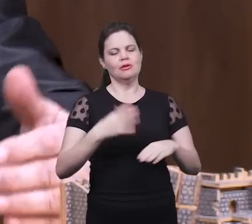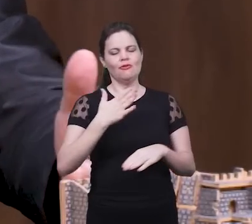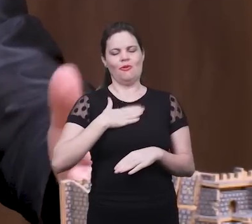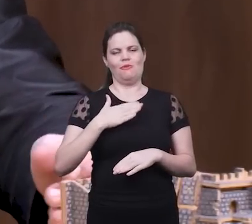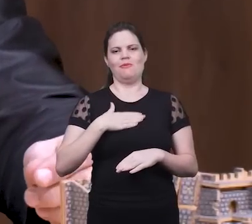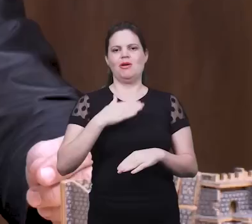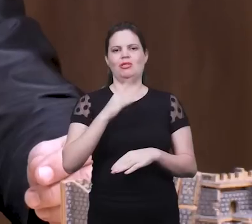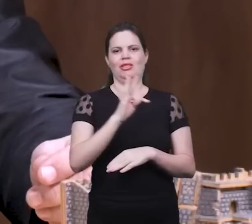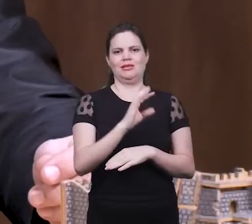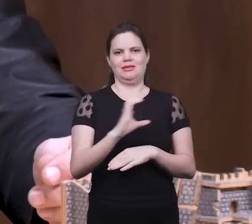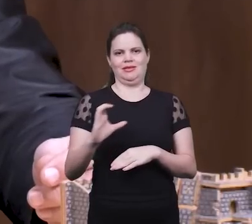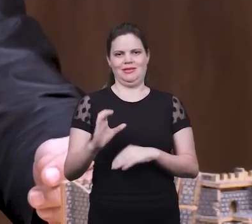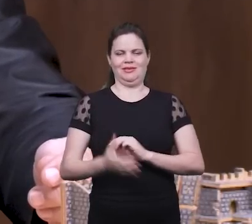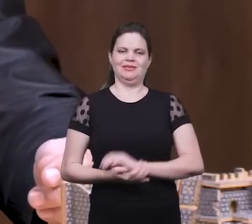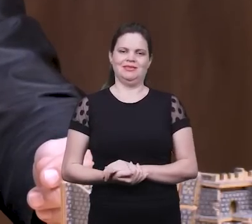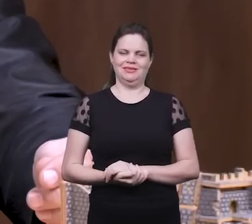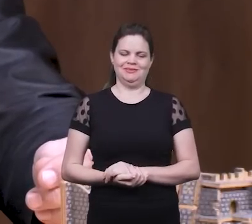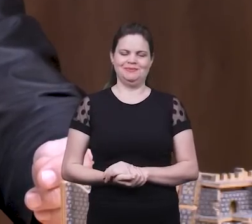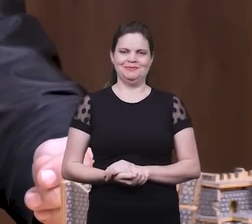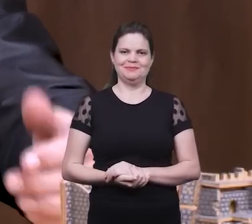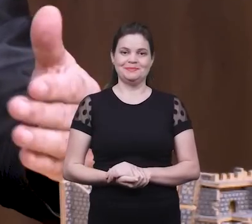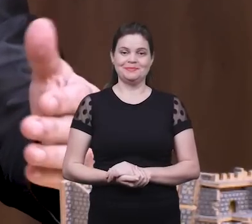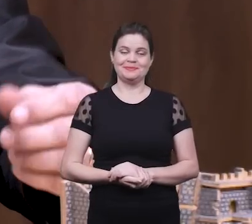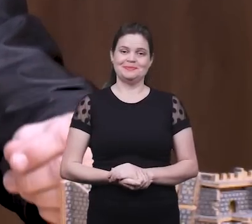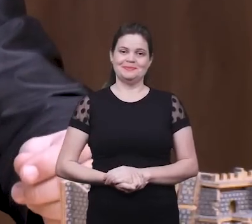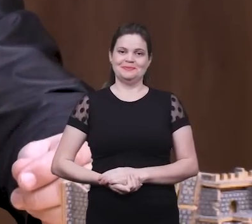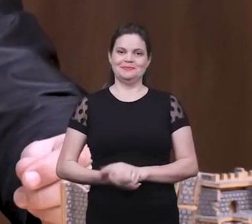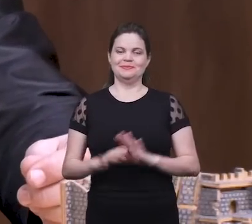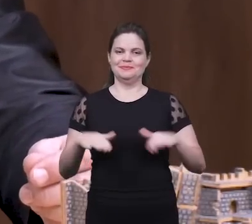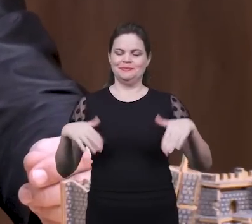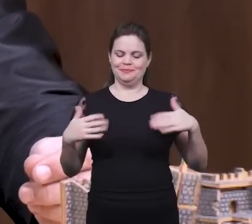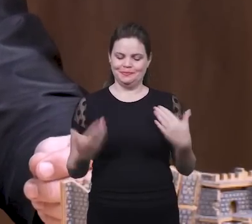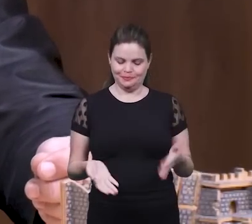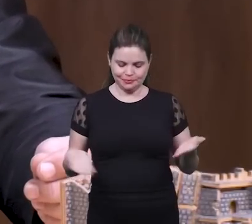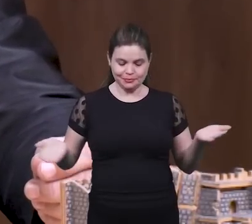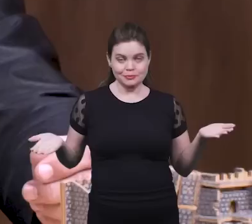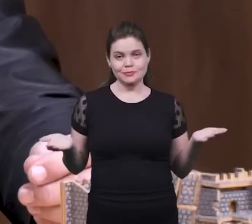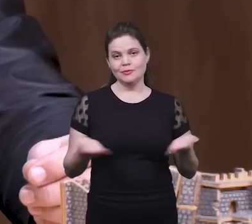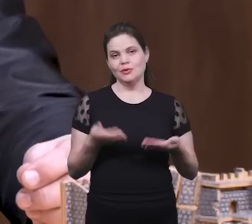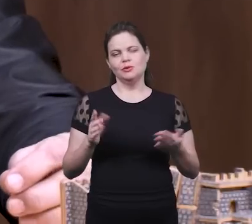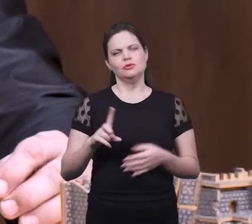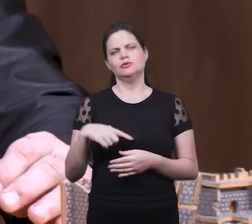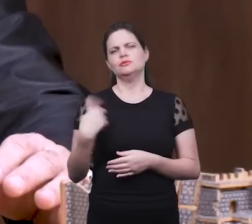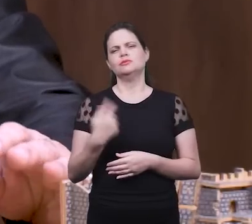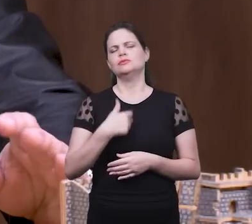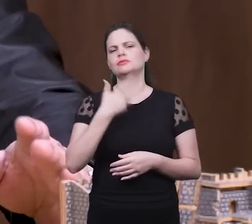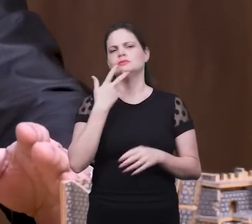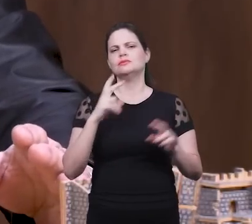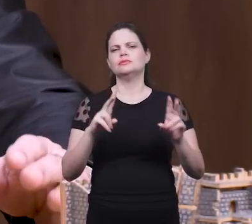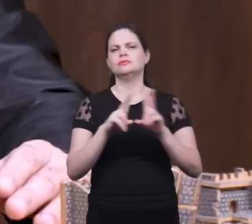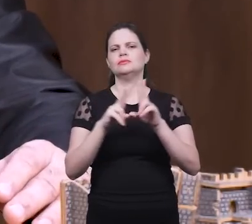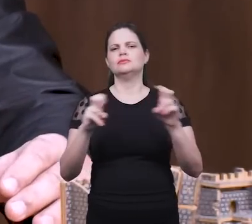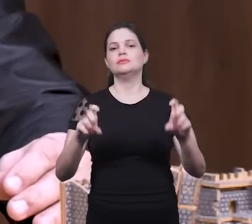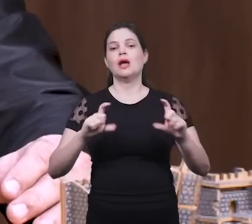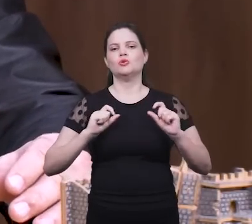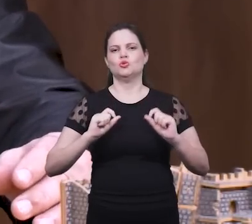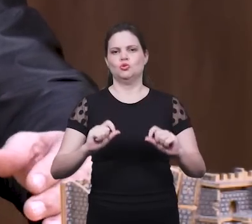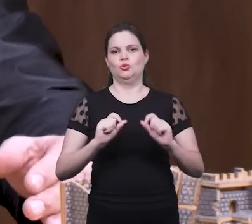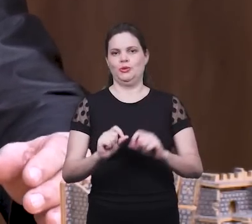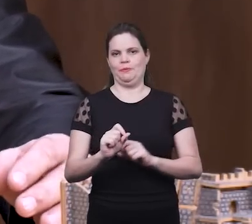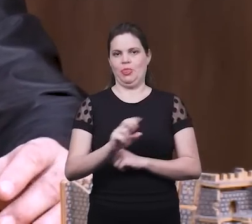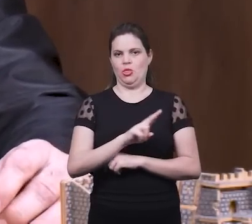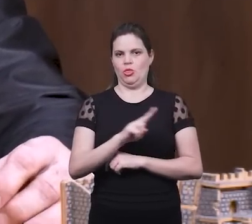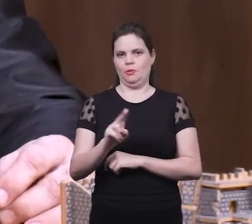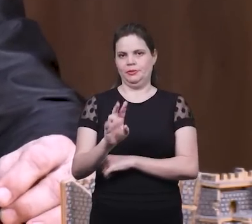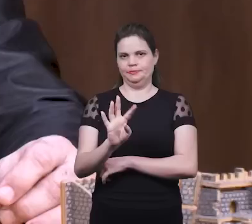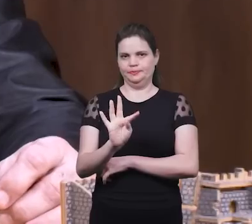trabalho de conclusão de curso. Bom, hoje nós vamos falar do tanque de